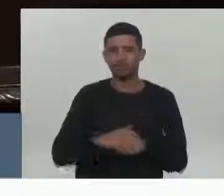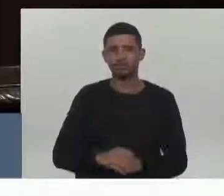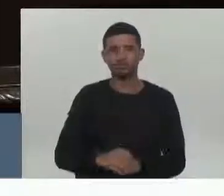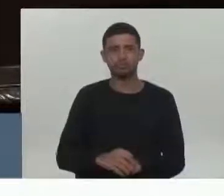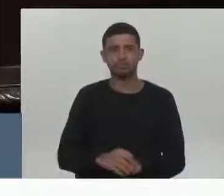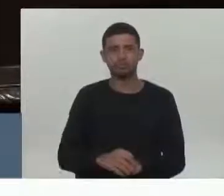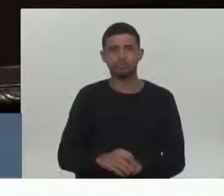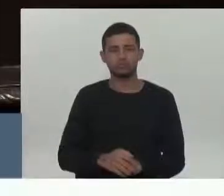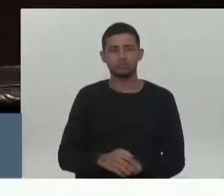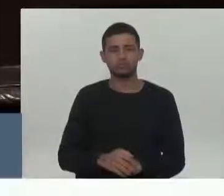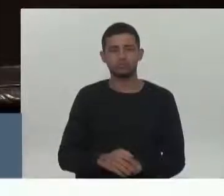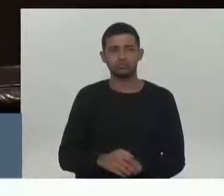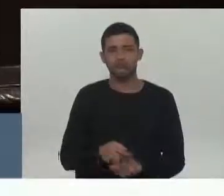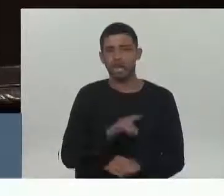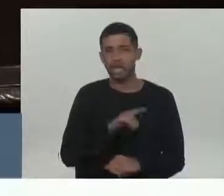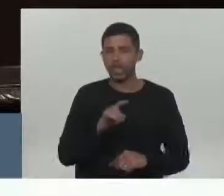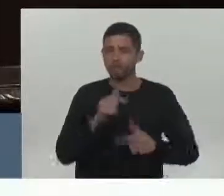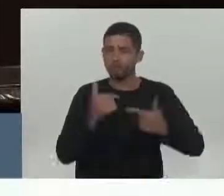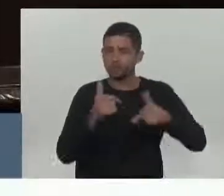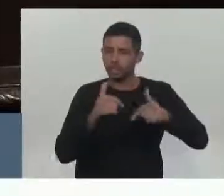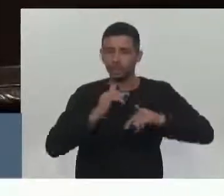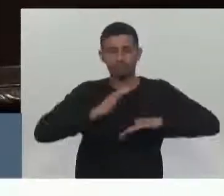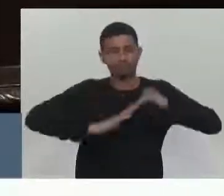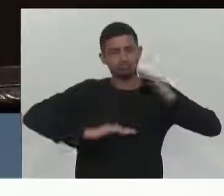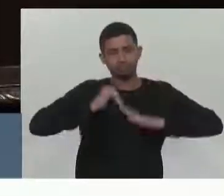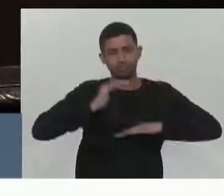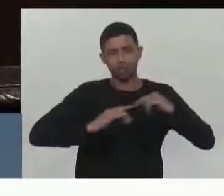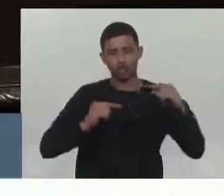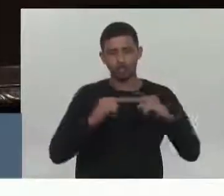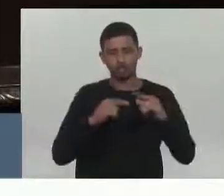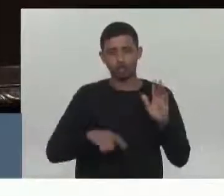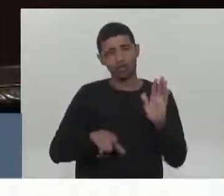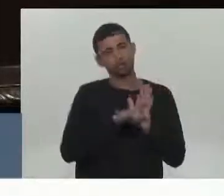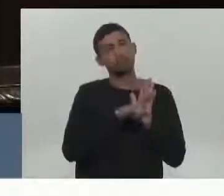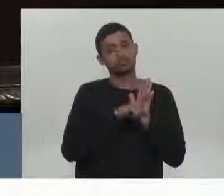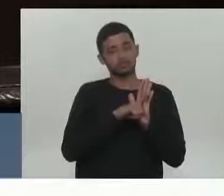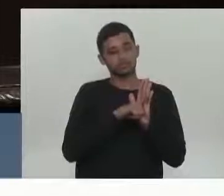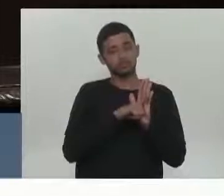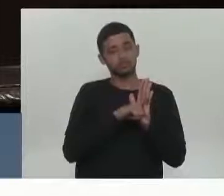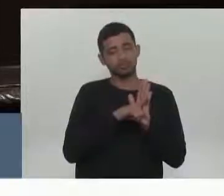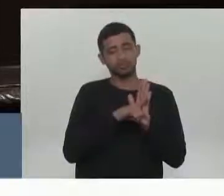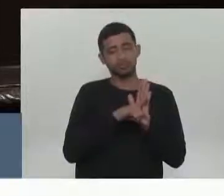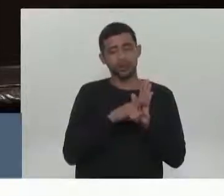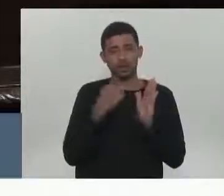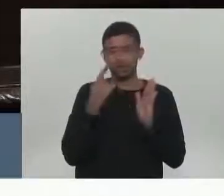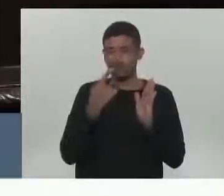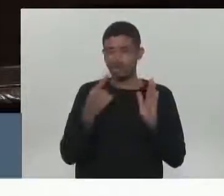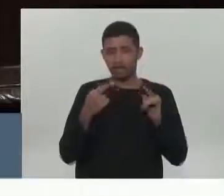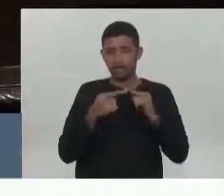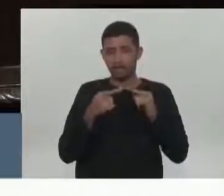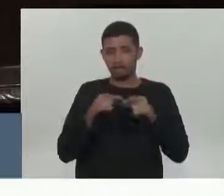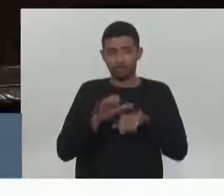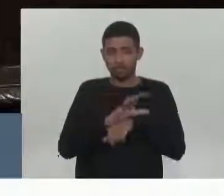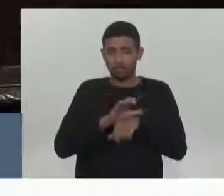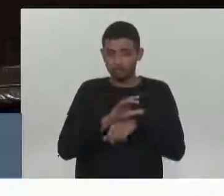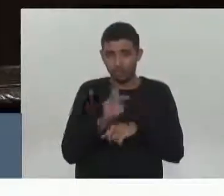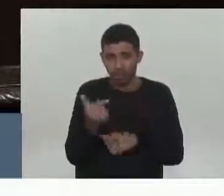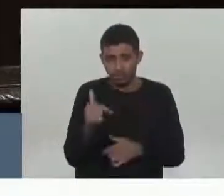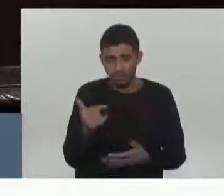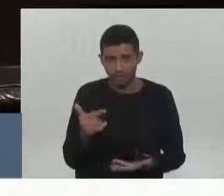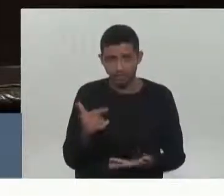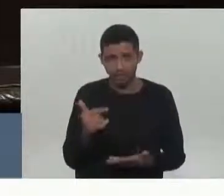exacerbação da competência do legislativo. Foi esse o ponto da inconstitucionalidade.